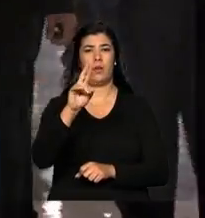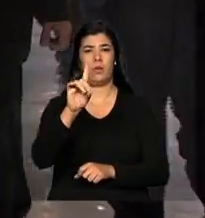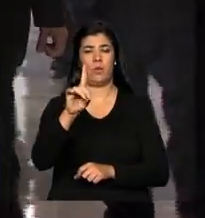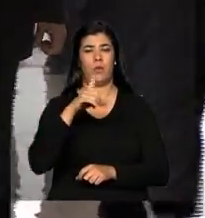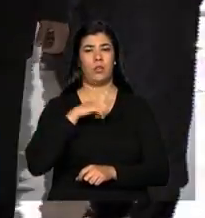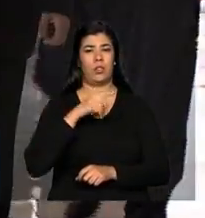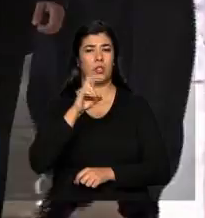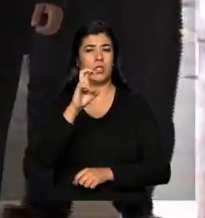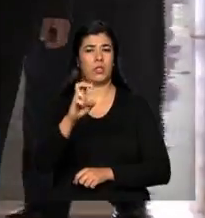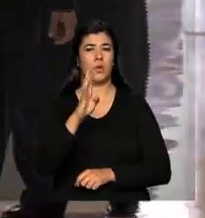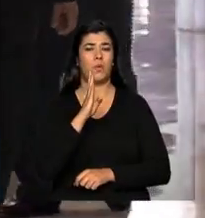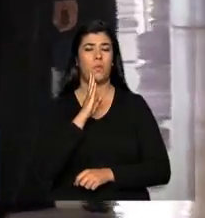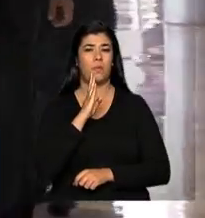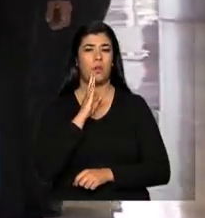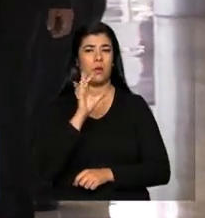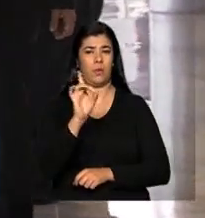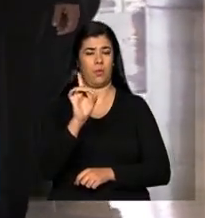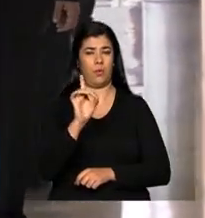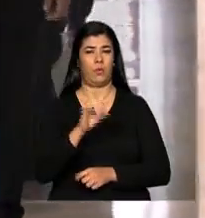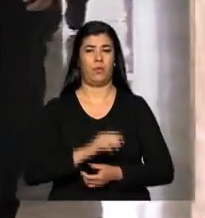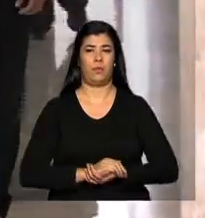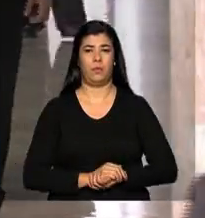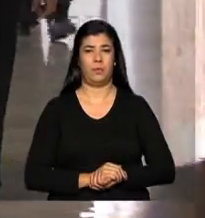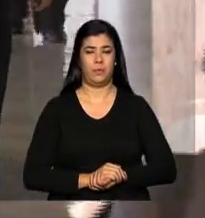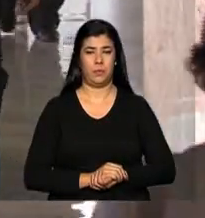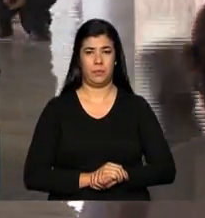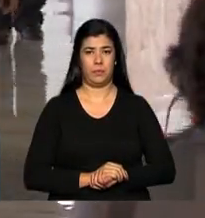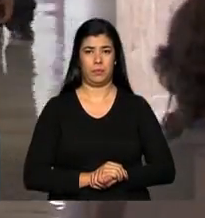5 bilhões de dólares.